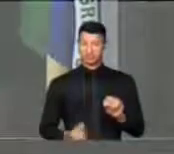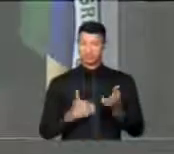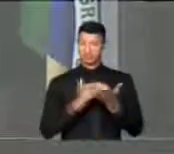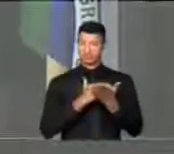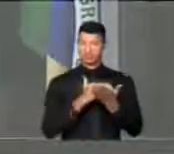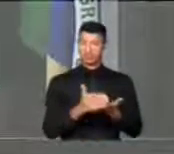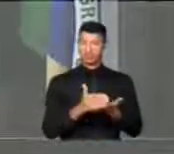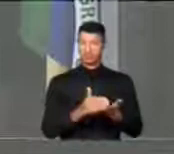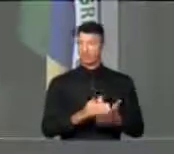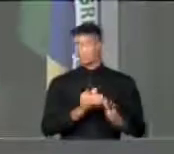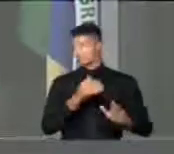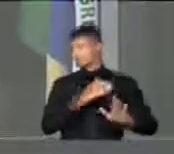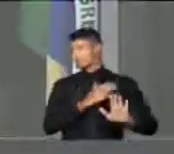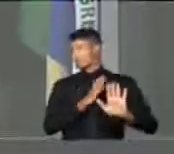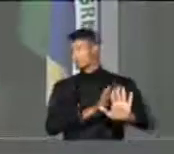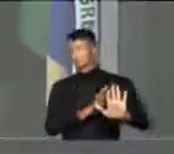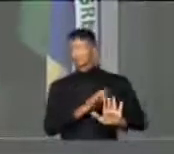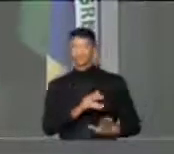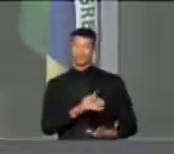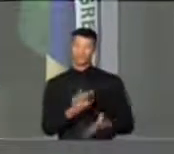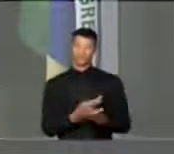começa a não cheirar bem.